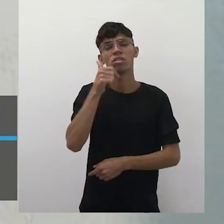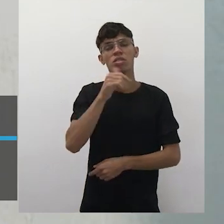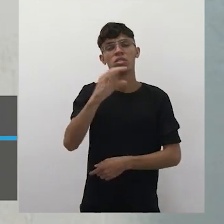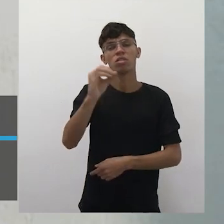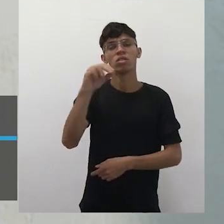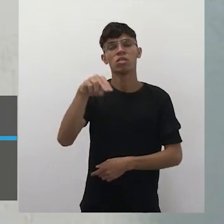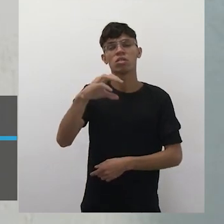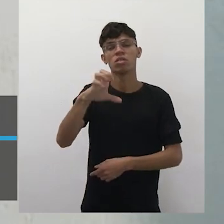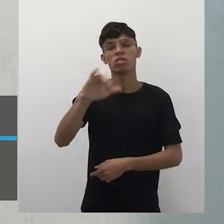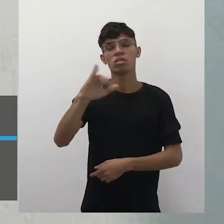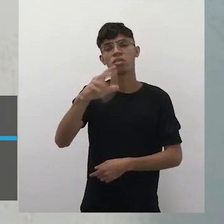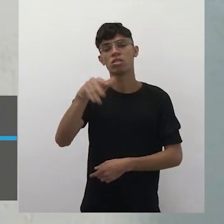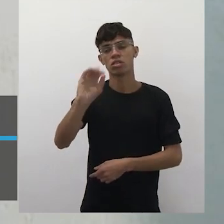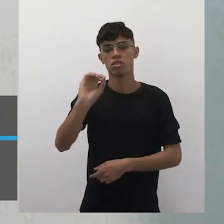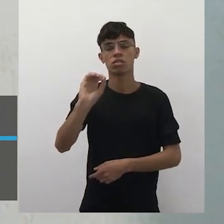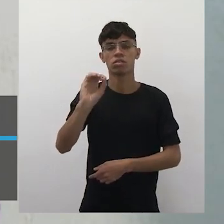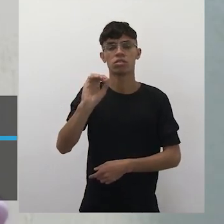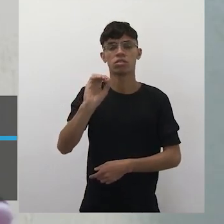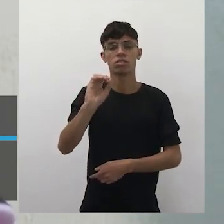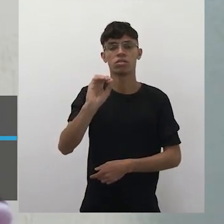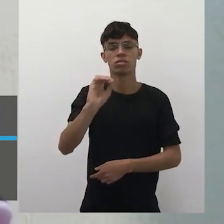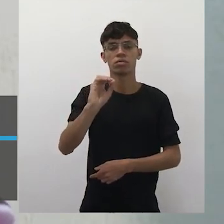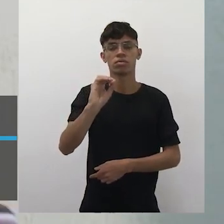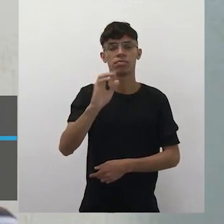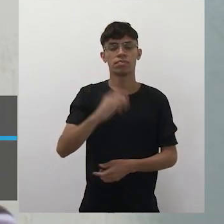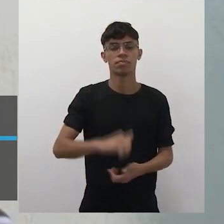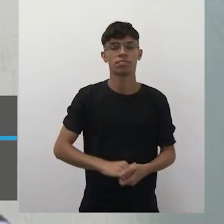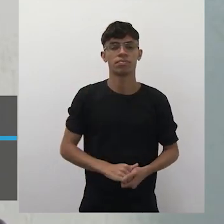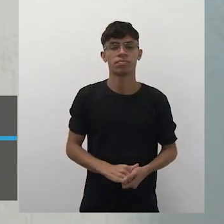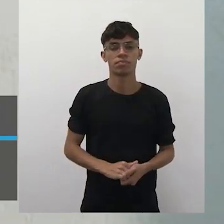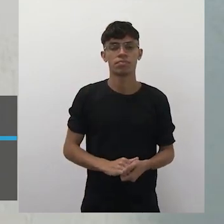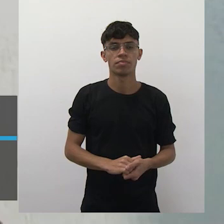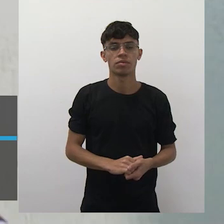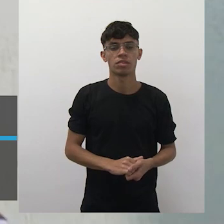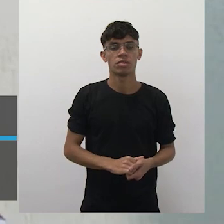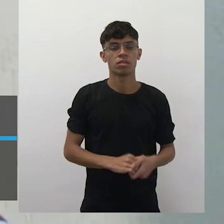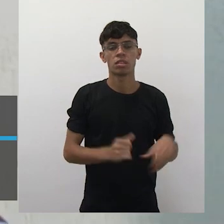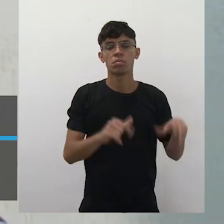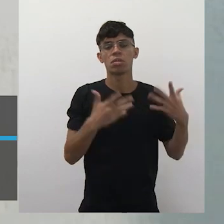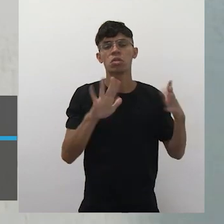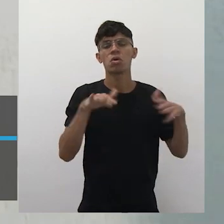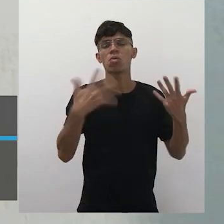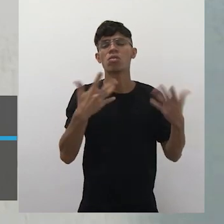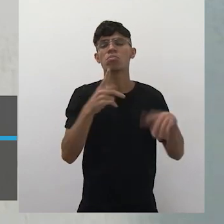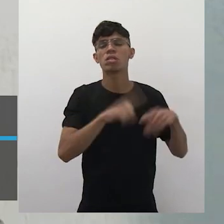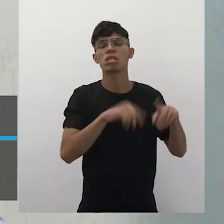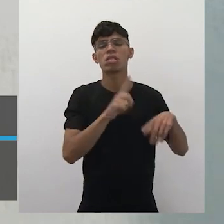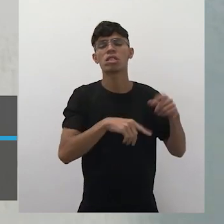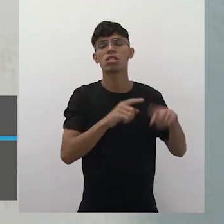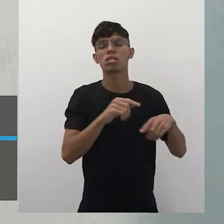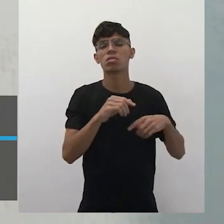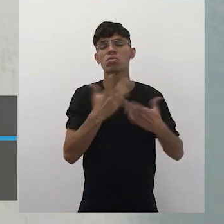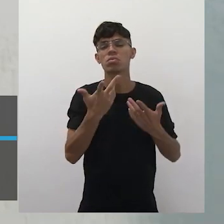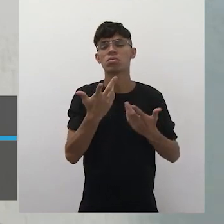Conceição, problematizando quais os materiais que são reciclados na sua casa.